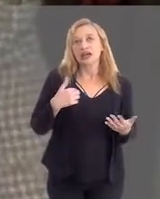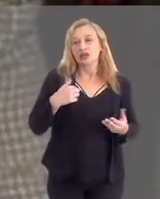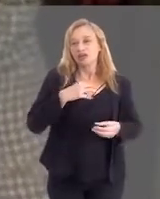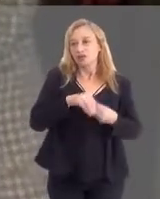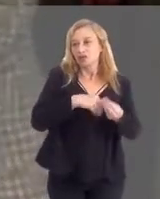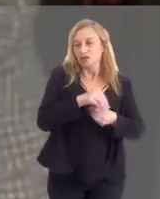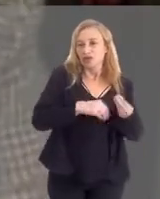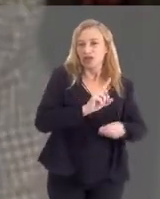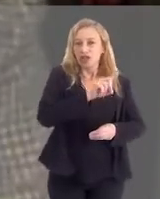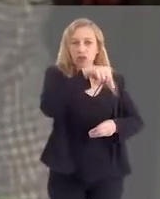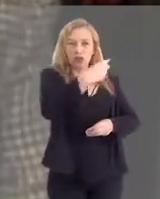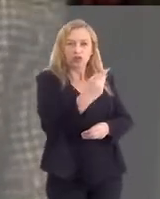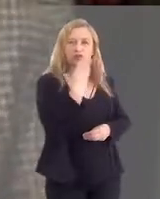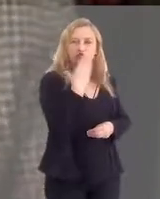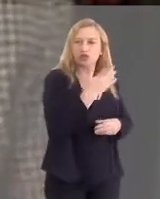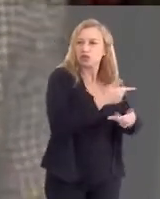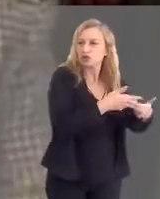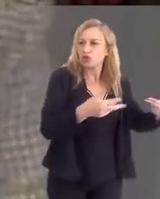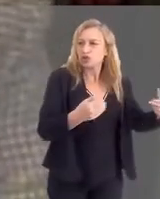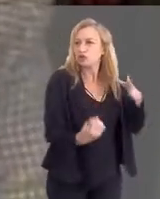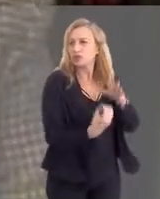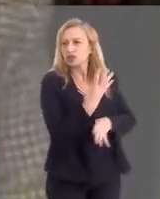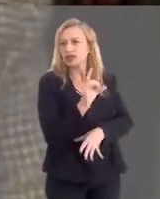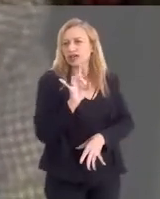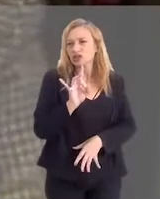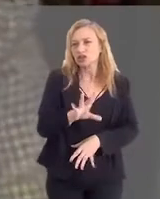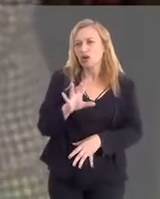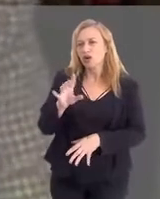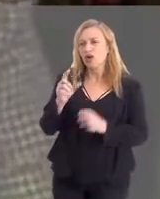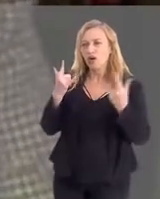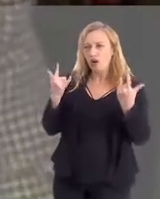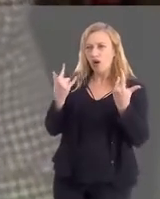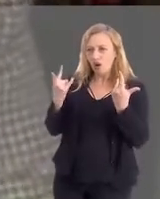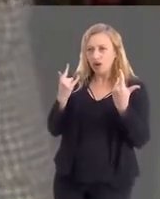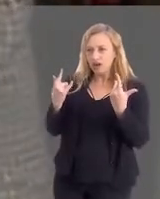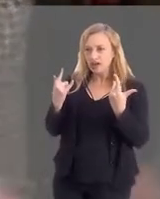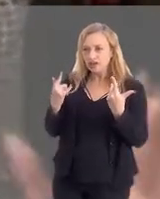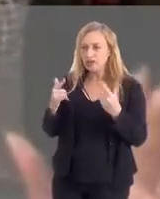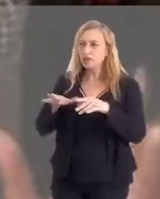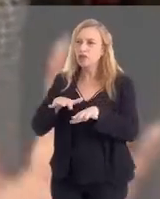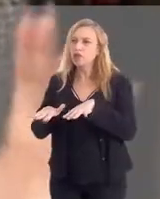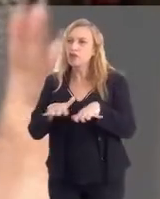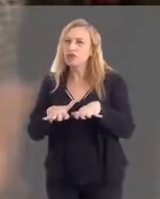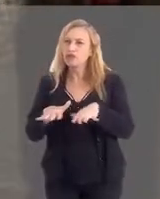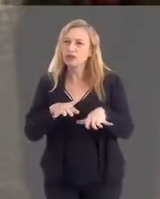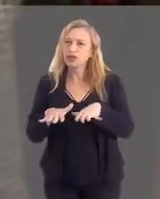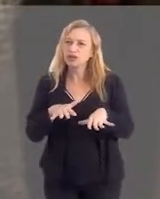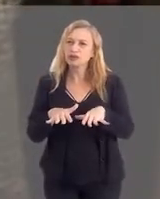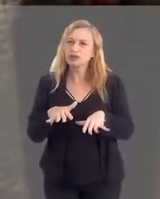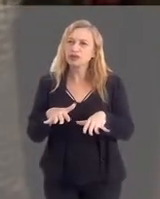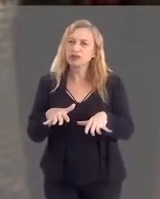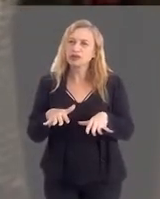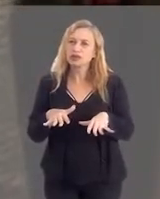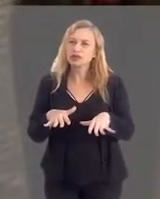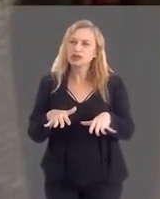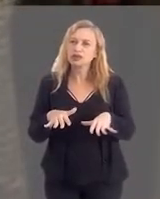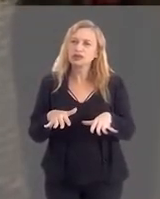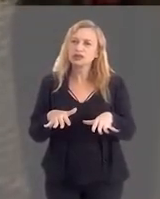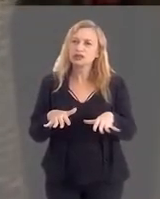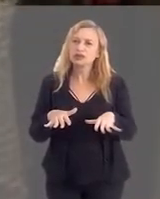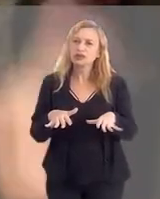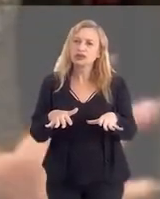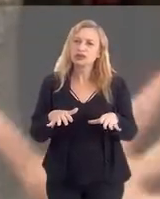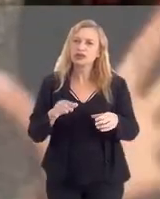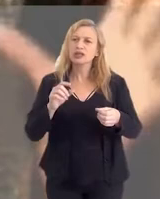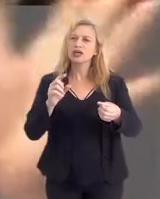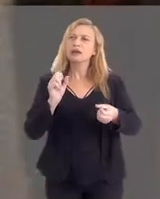e ao mesmo tempo eu fui me envolvendo em produções maiores, em outras coisas, e aí o Só Rock ficou com um movimento